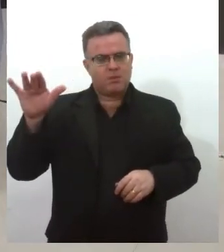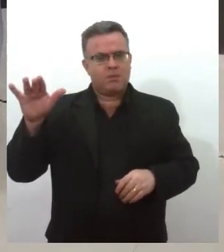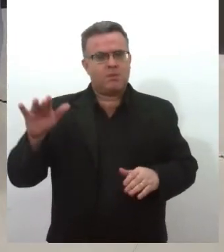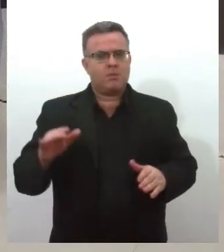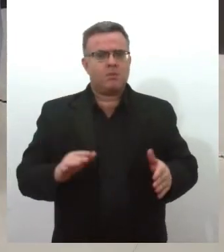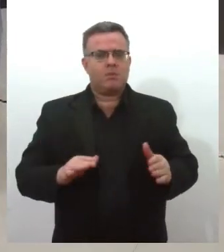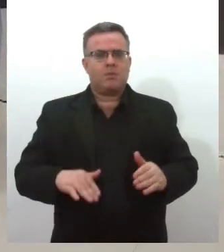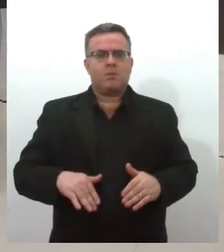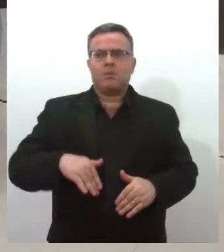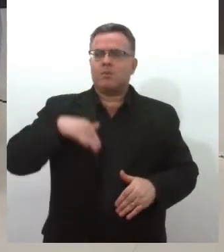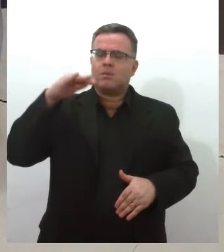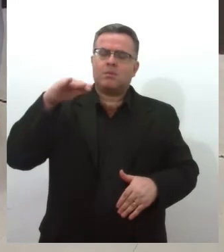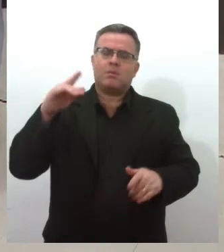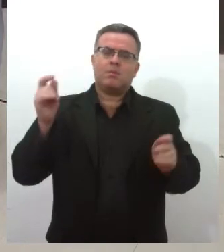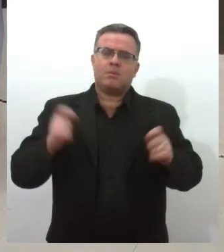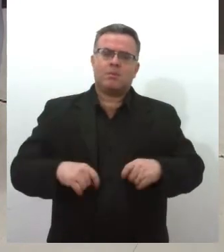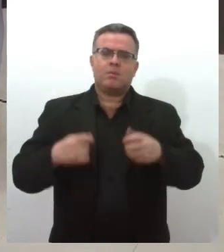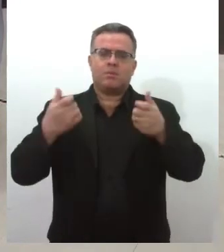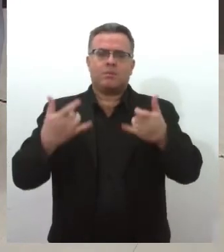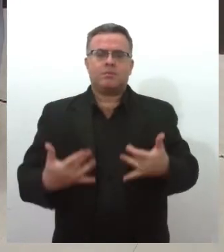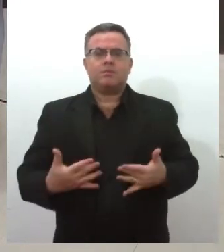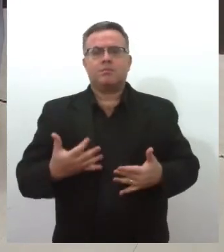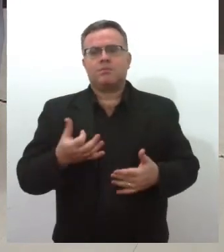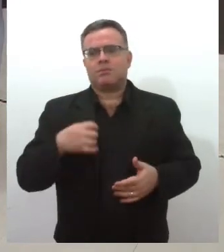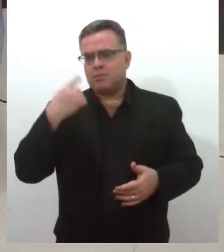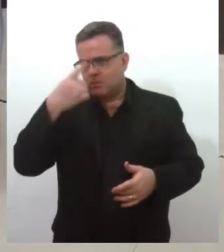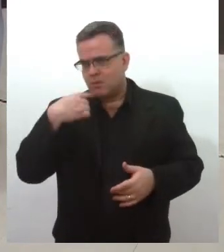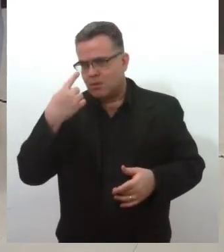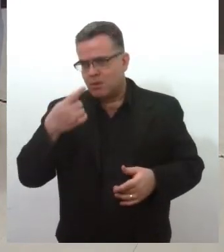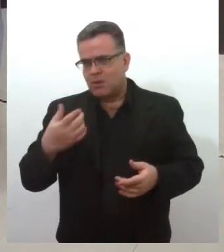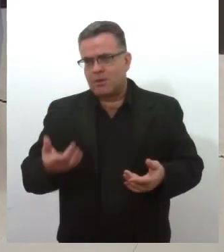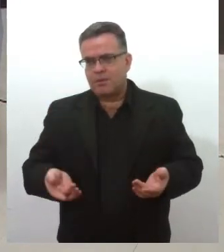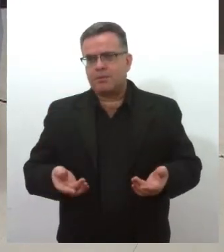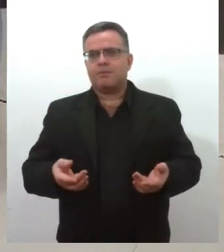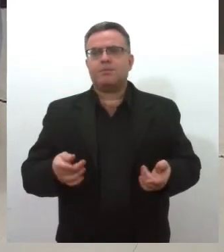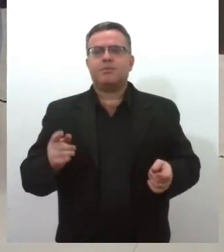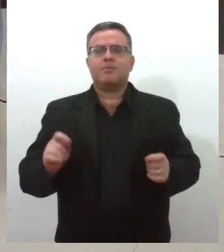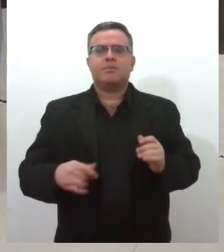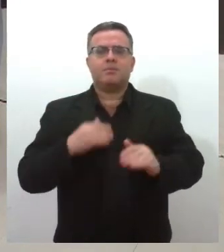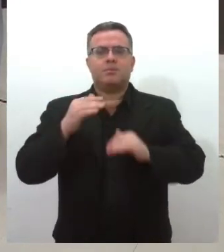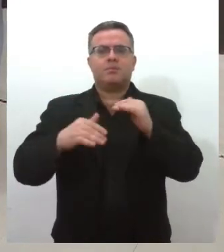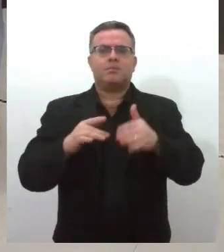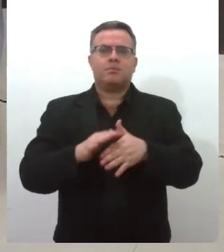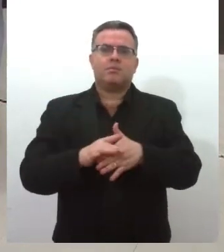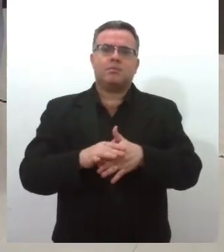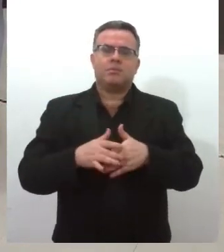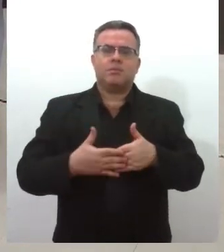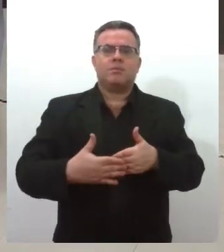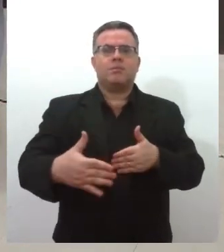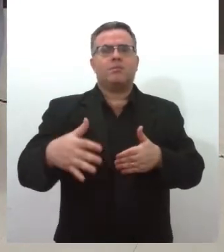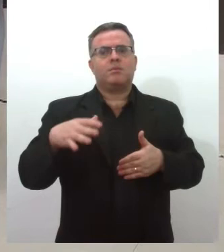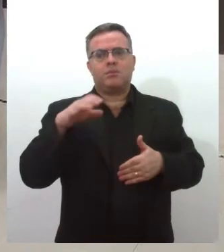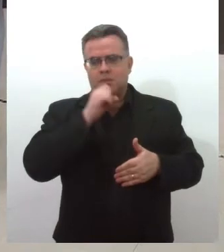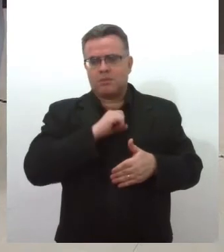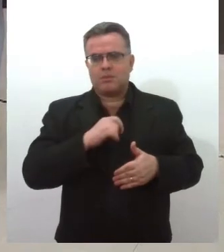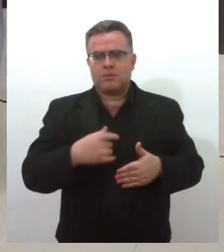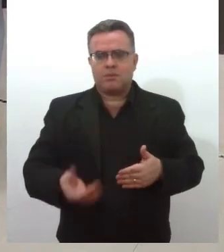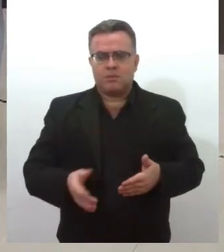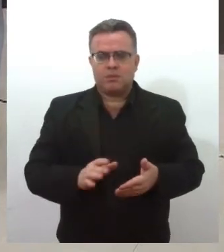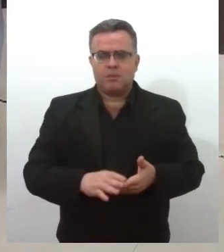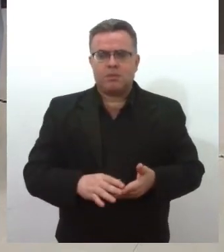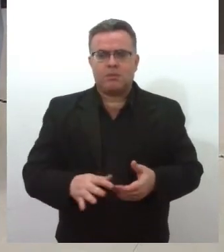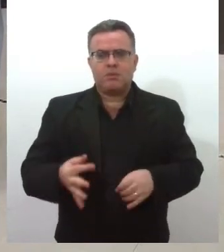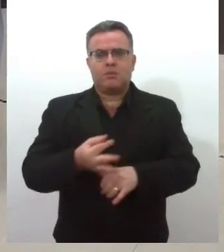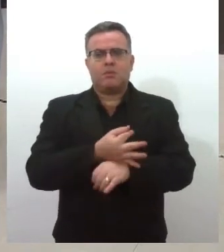aqui, quem dorme menos de 6 horas tem uma probabilidade de desenvolvimento de doenças a longo prazo. Férias chegando